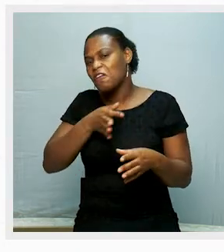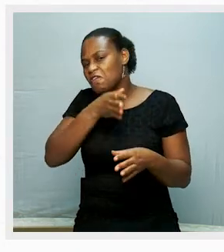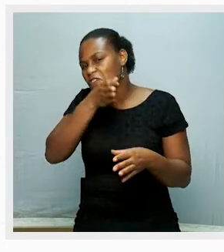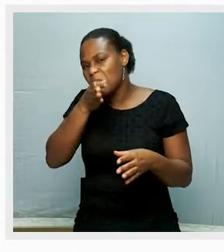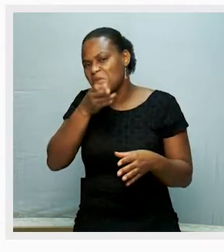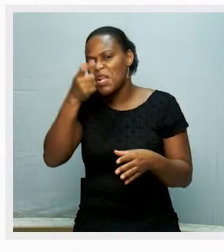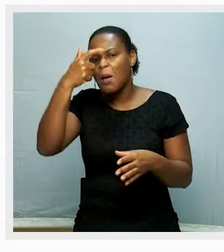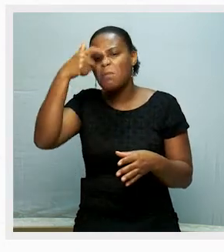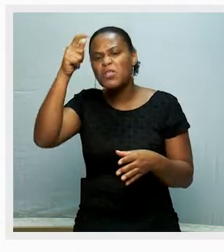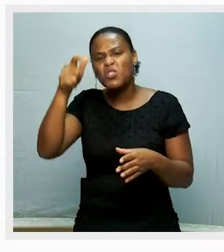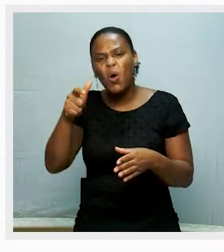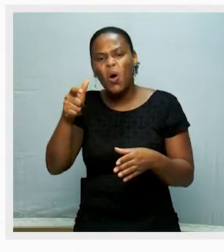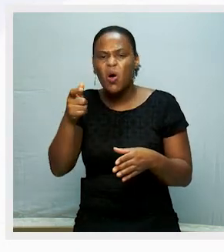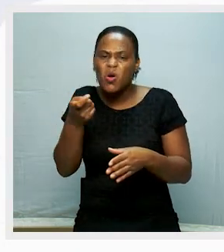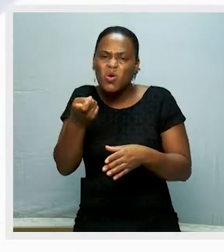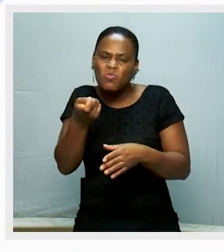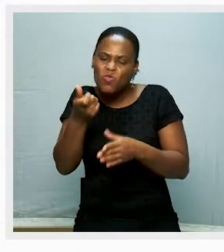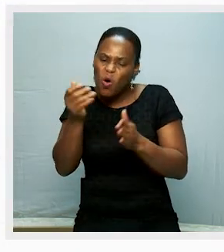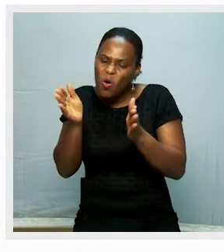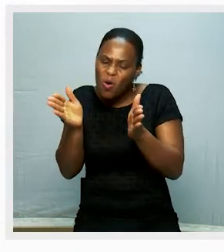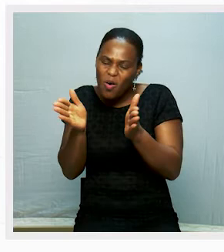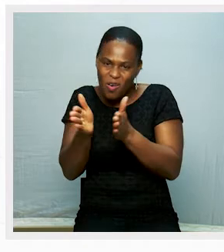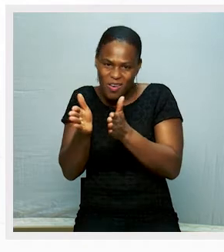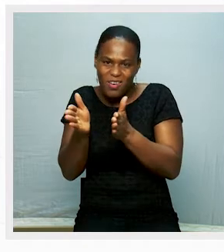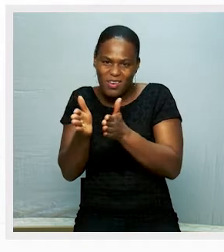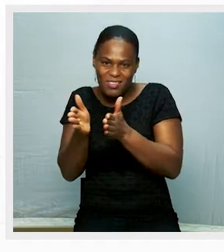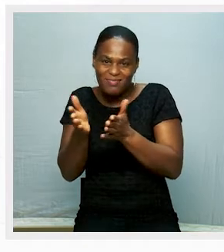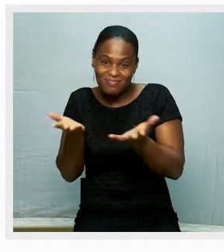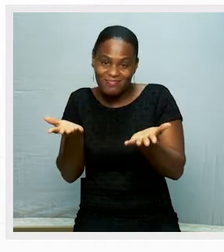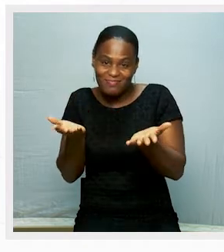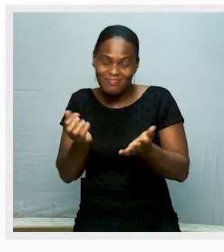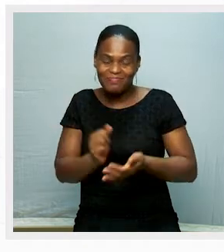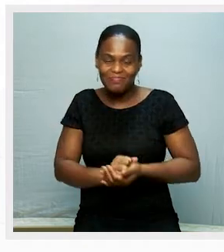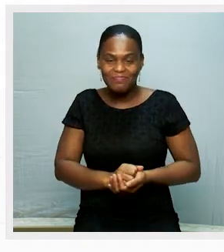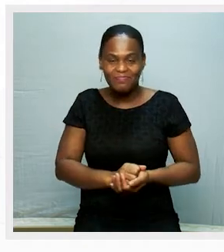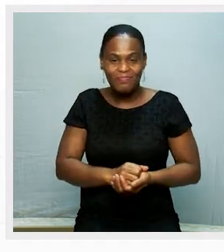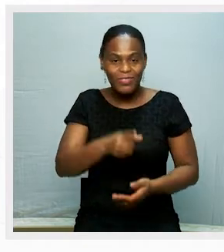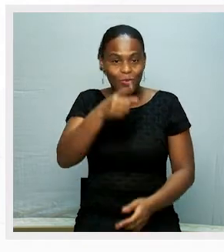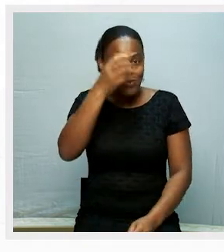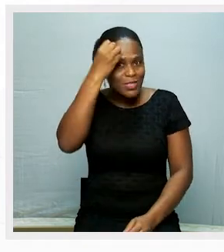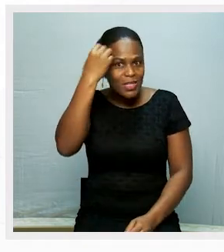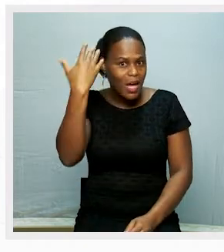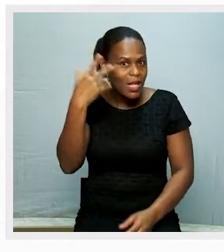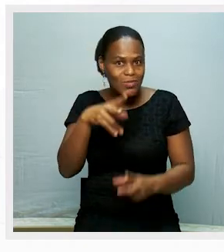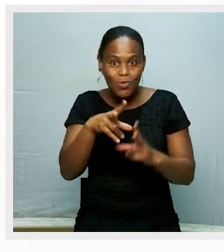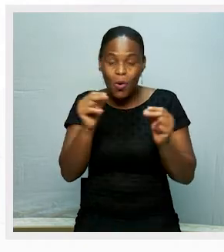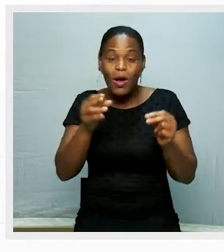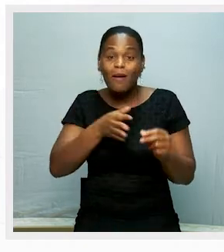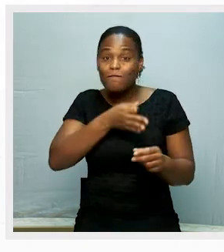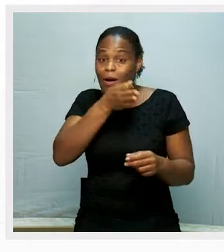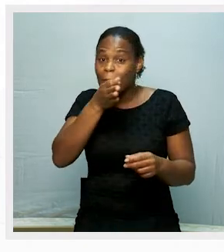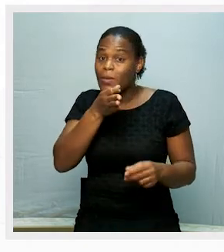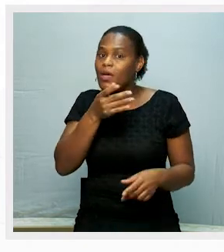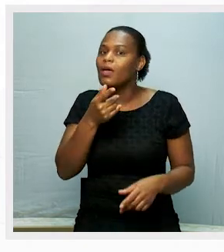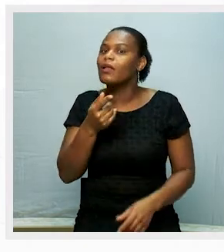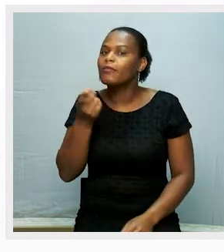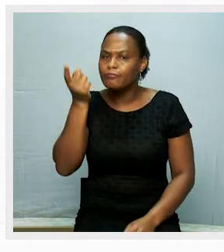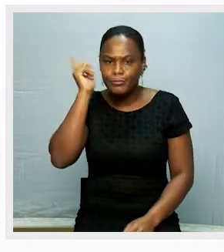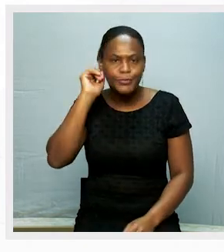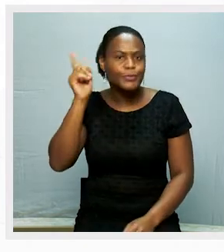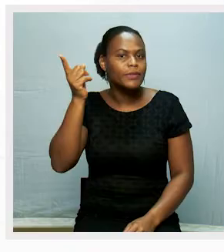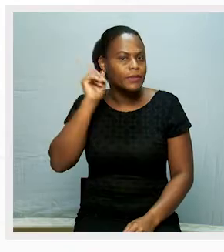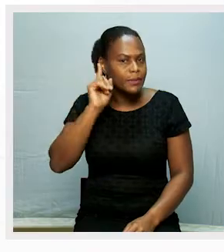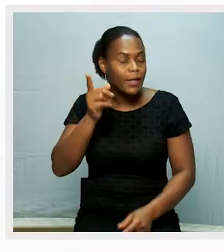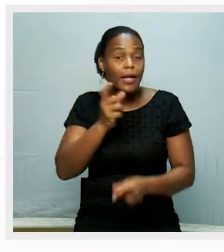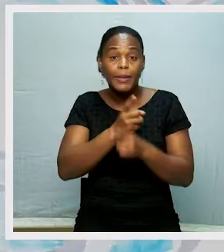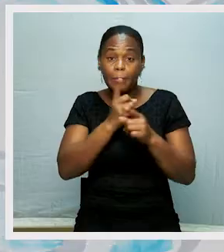também ter uma família que é pequena. E não se esqueçam nunca de que família é